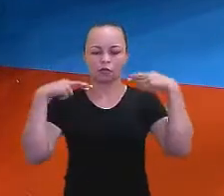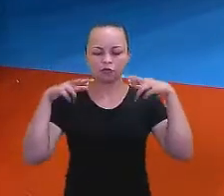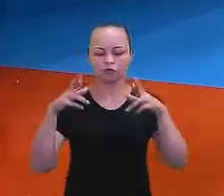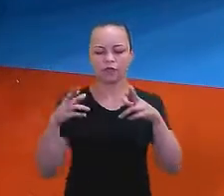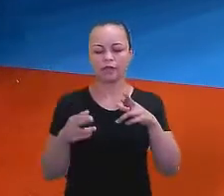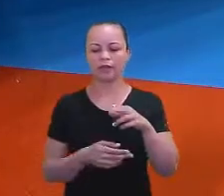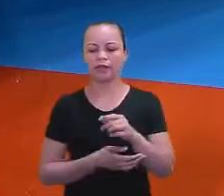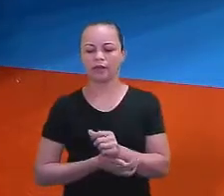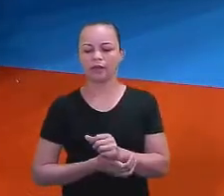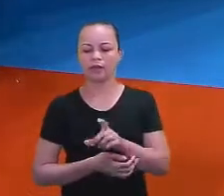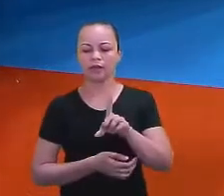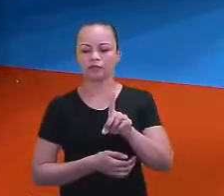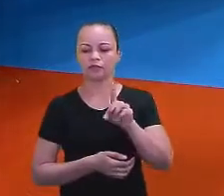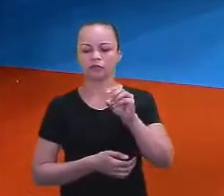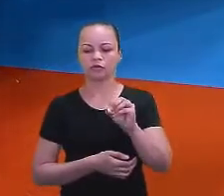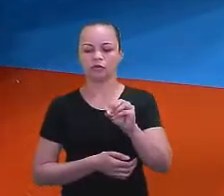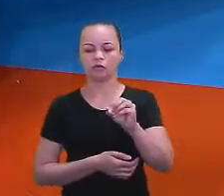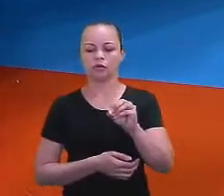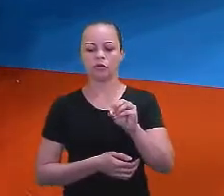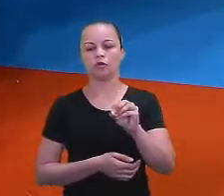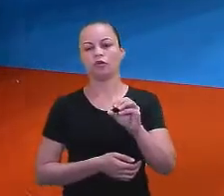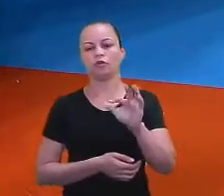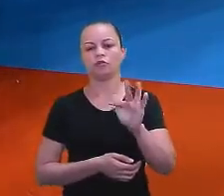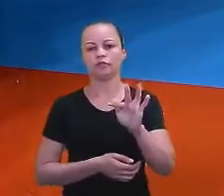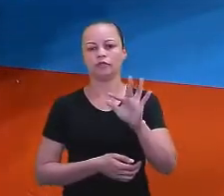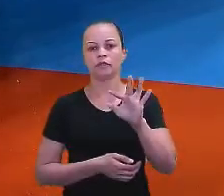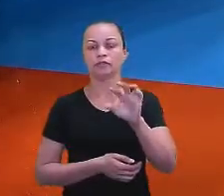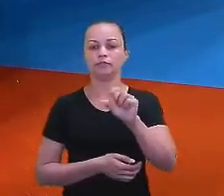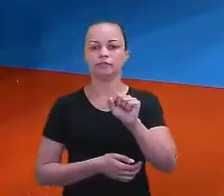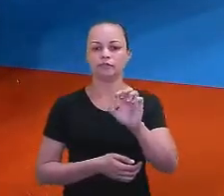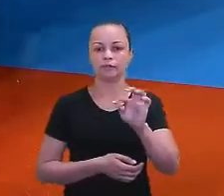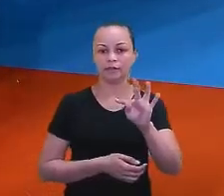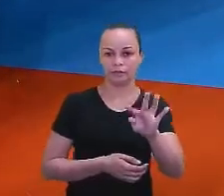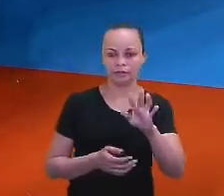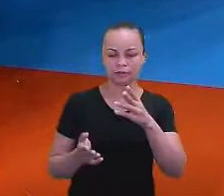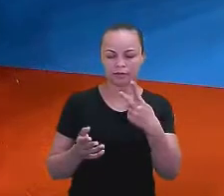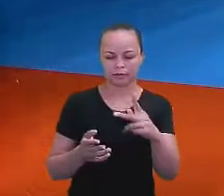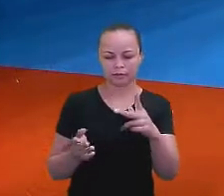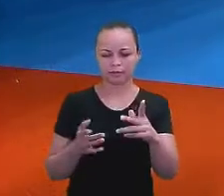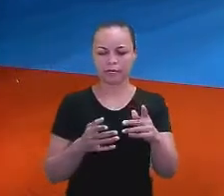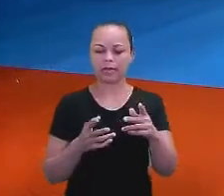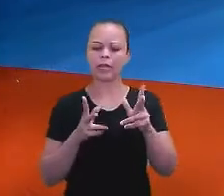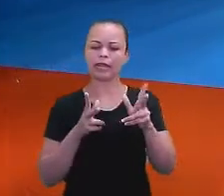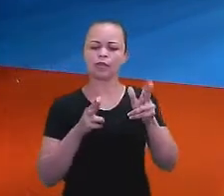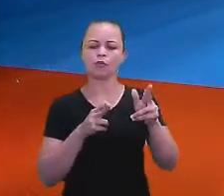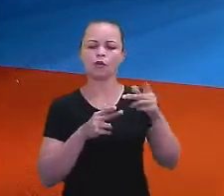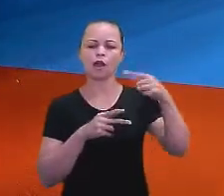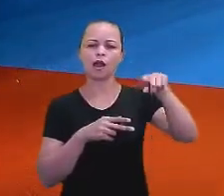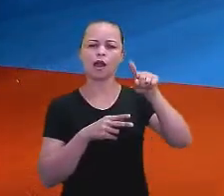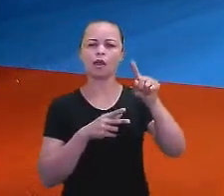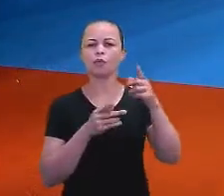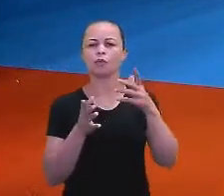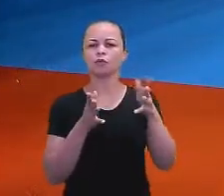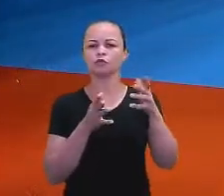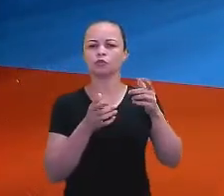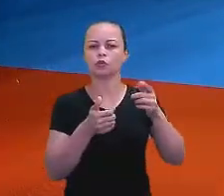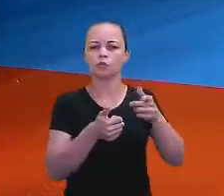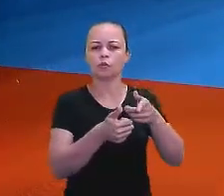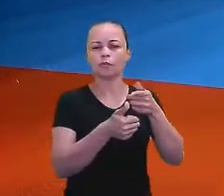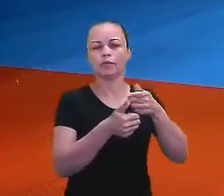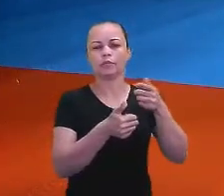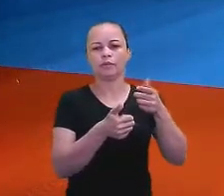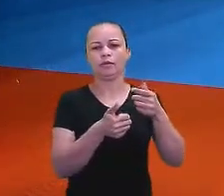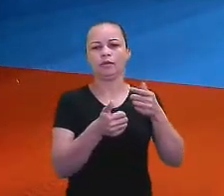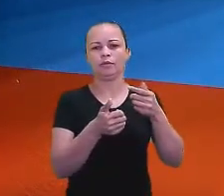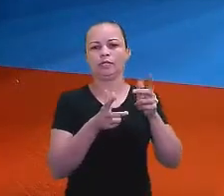Findorce. E é interessante que essa ovelha aqui, ela é geneticamente idêntica à ovelha lá do comecinho que doou